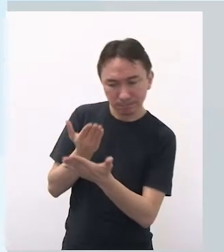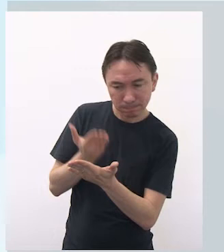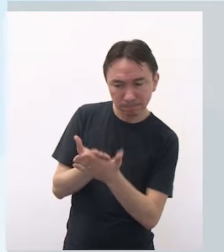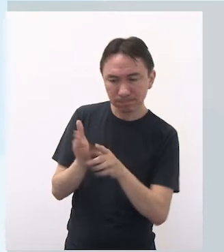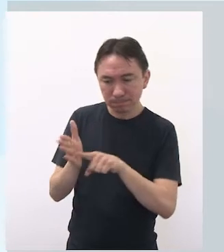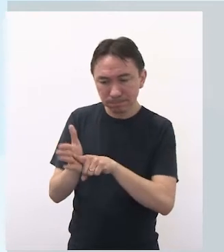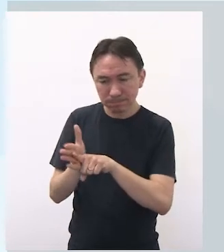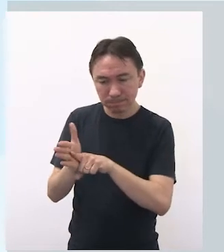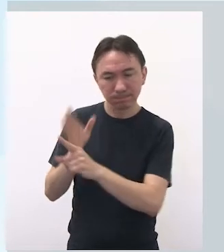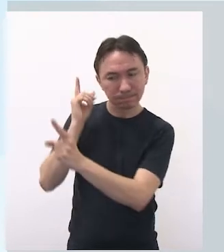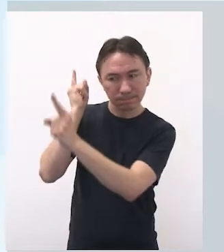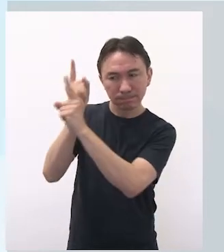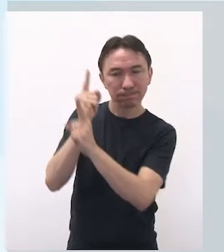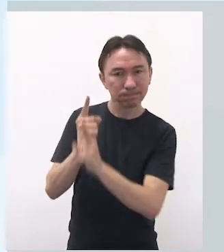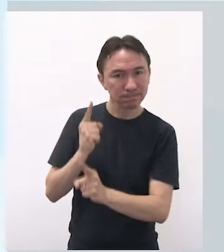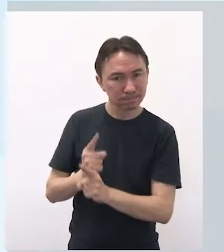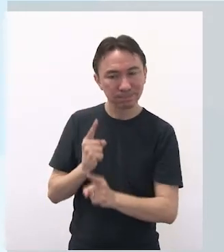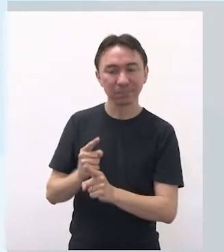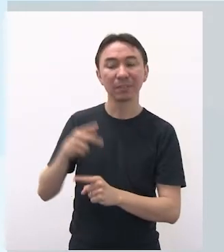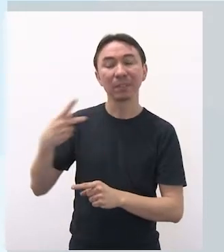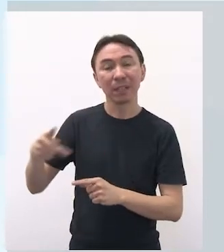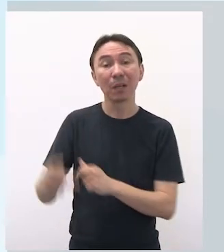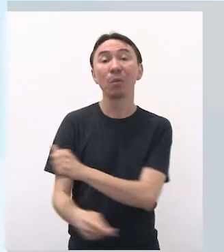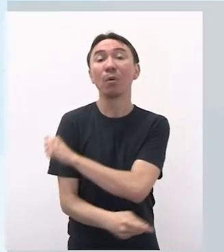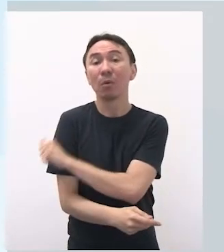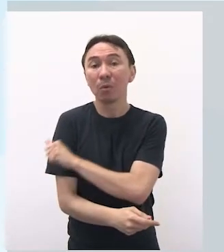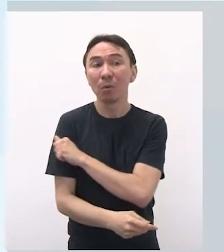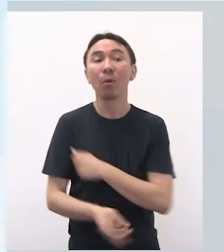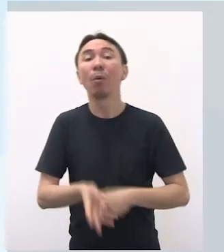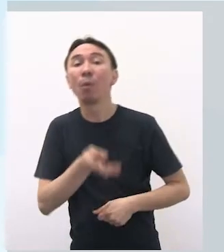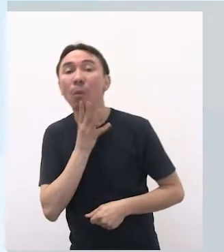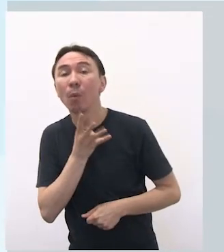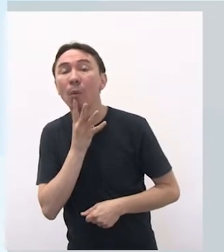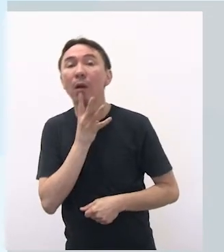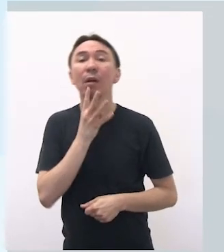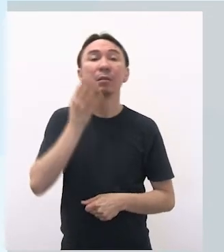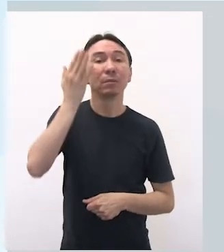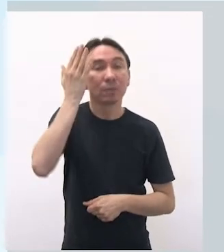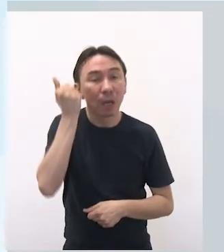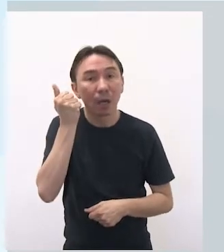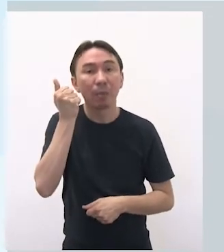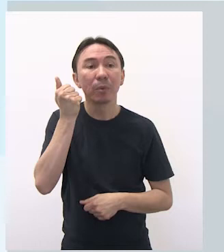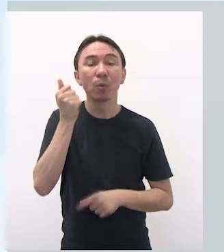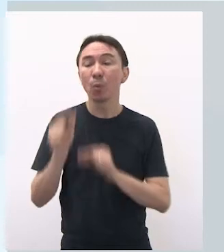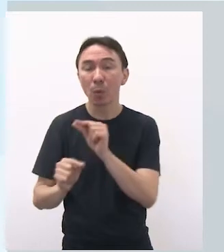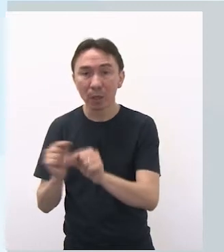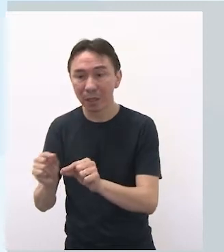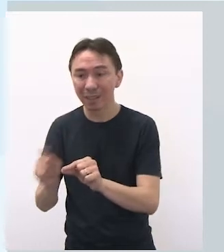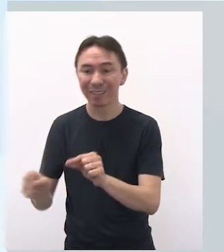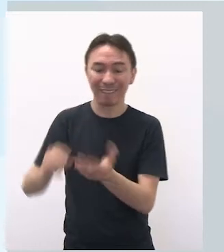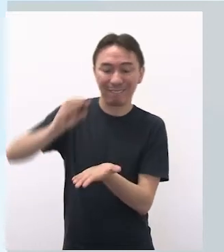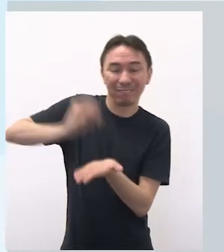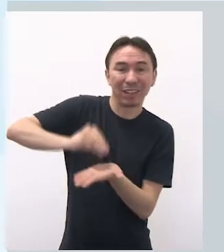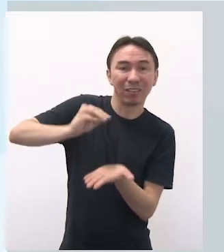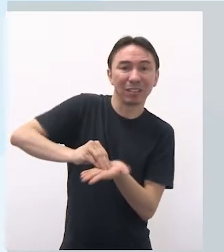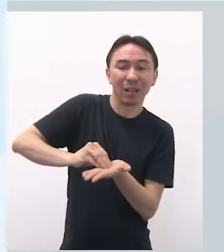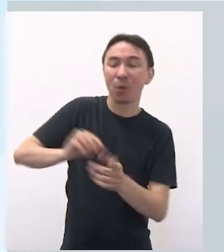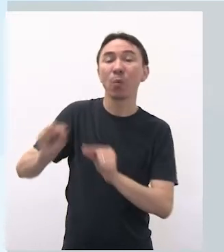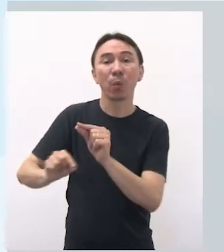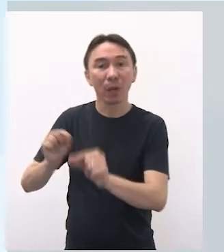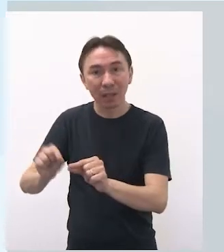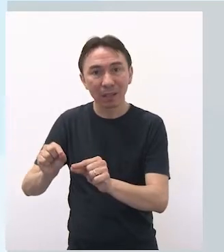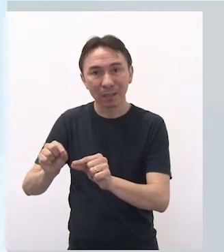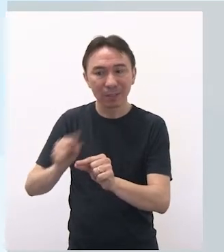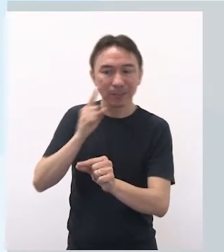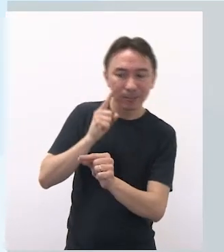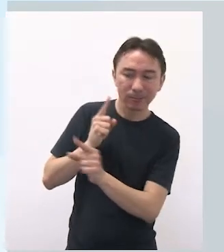nos mostra o que o nosso aluno sabe e o que o nosso aluno precisa aprender ou precisa saber. Para isso, a